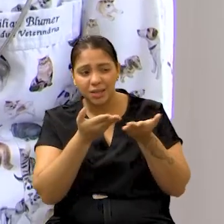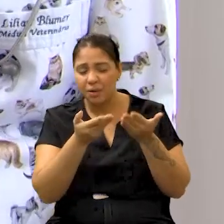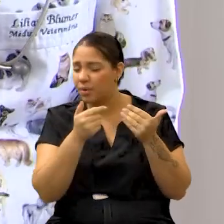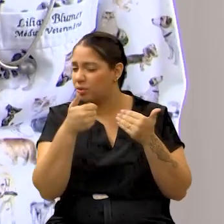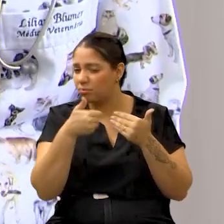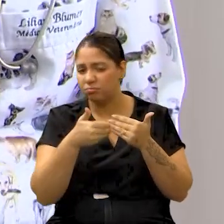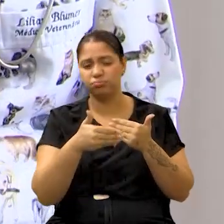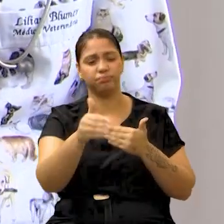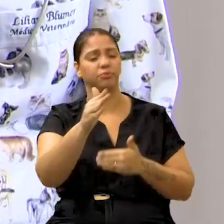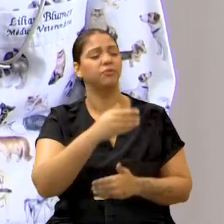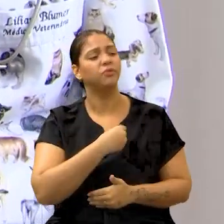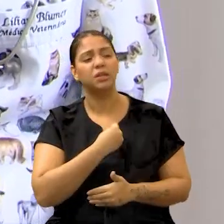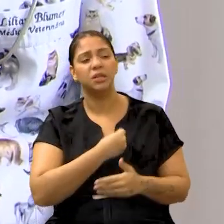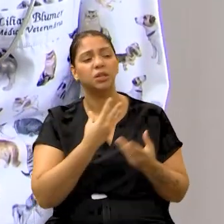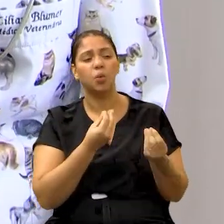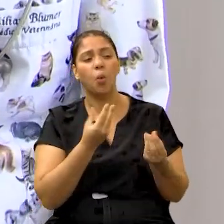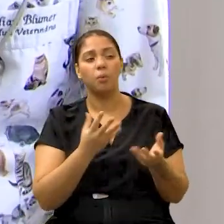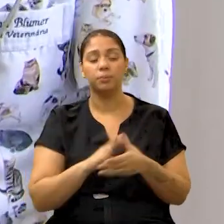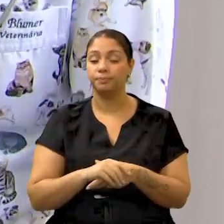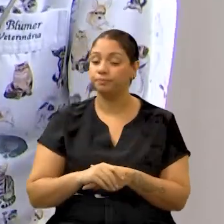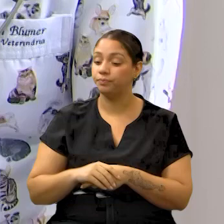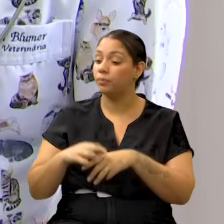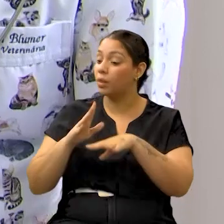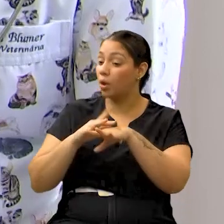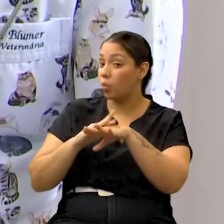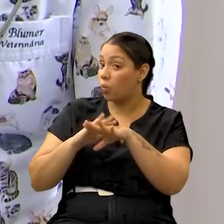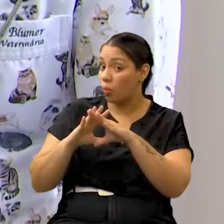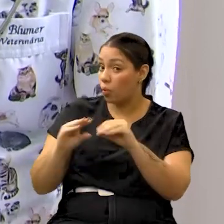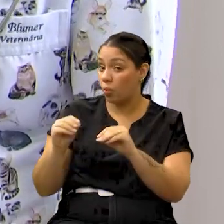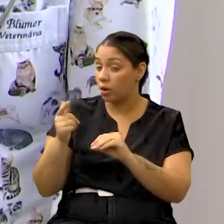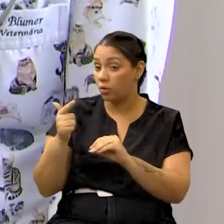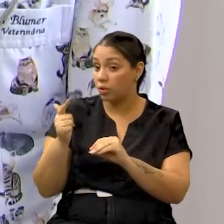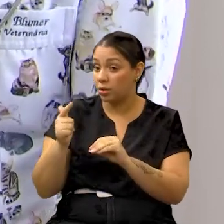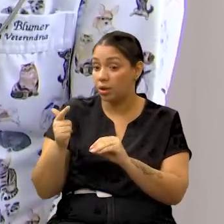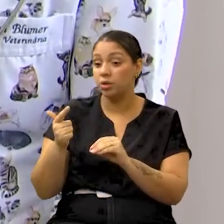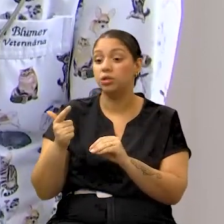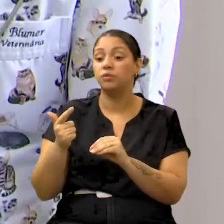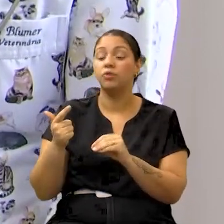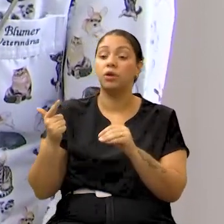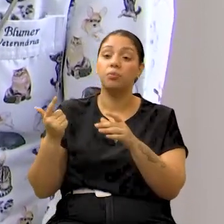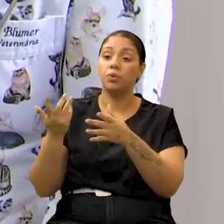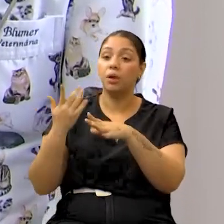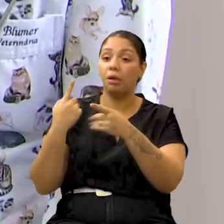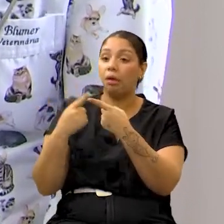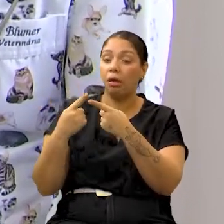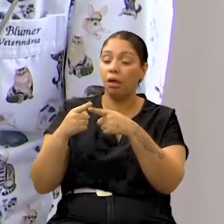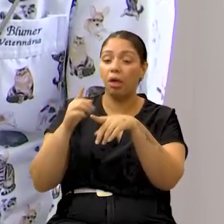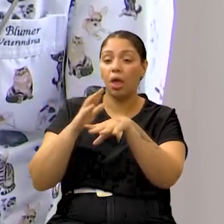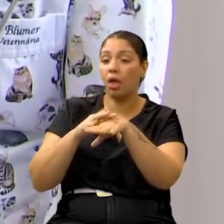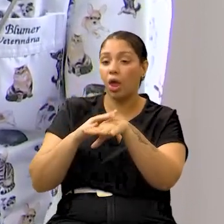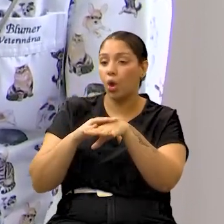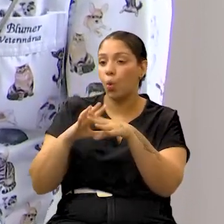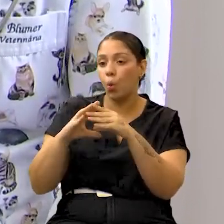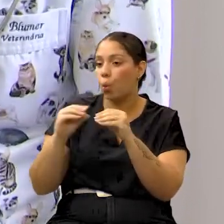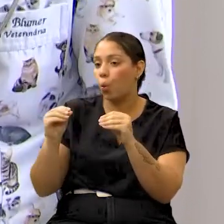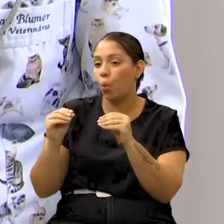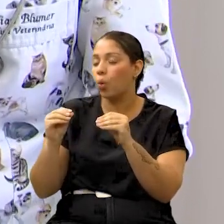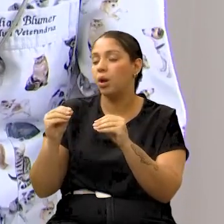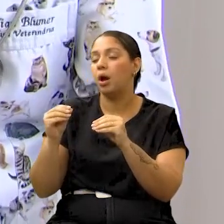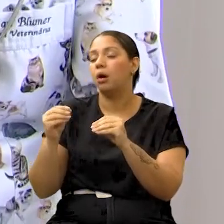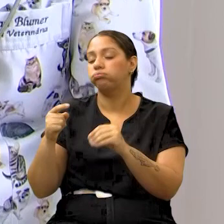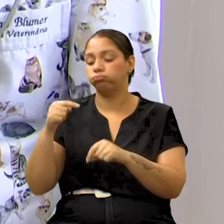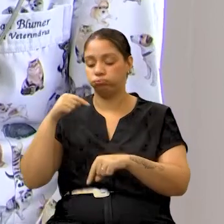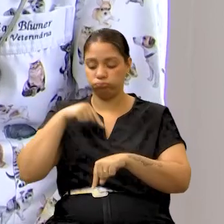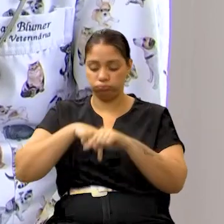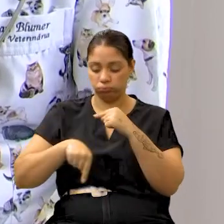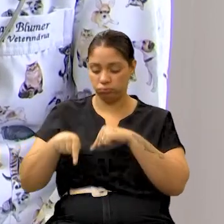tratamento acaba sendo para o resto da vida do bichinho? Cura não tem, porque nenhuma doença degenerativa tem cura. Uma